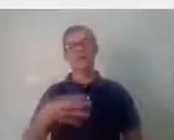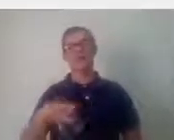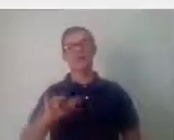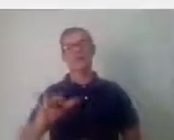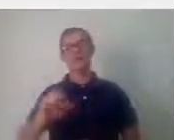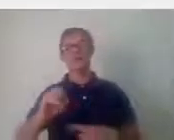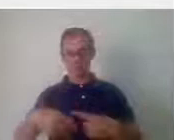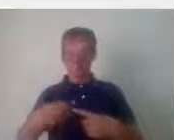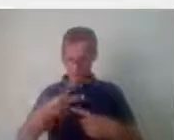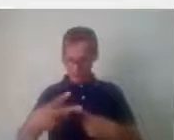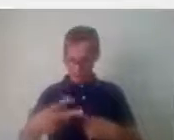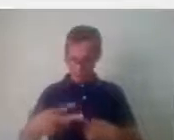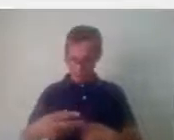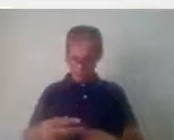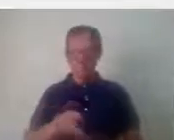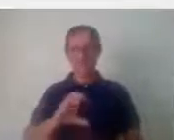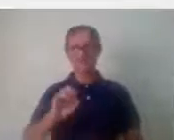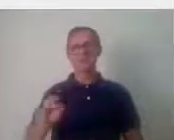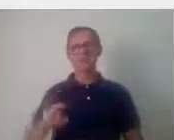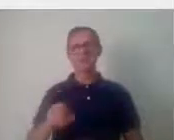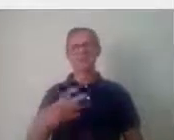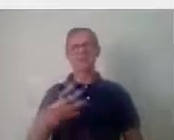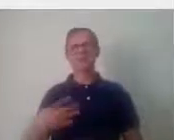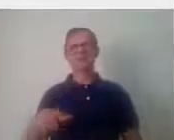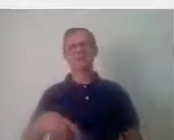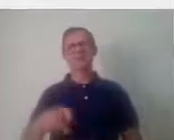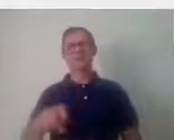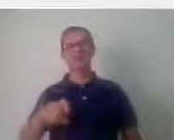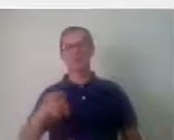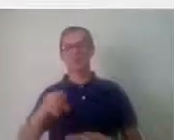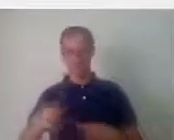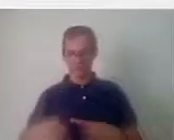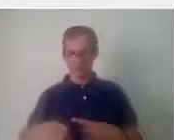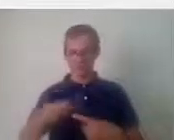quadrado. De 0 a 4 menos x ao quadrado.